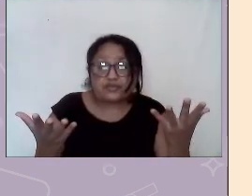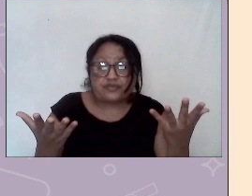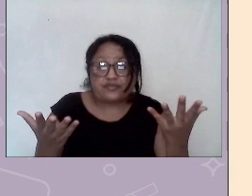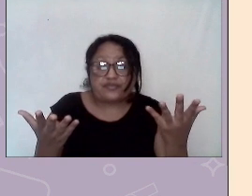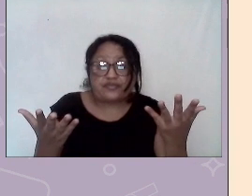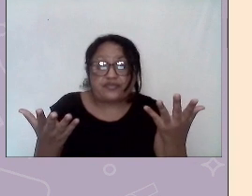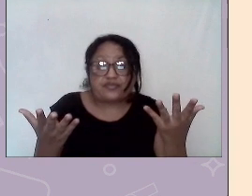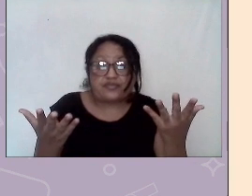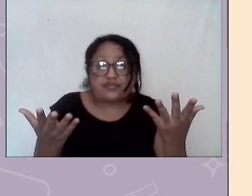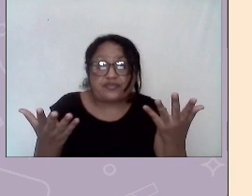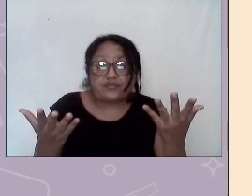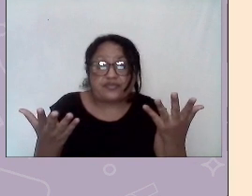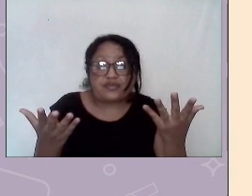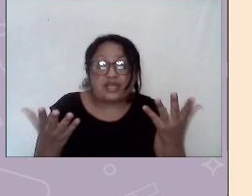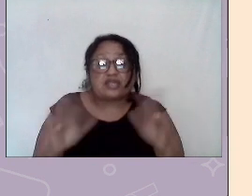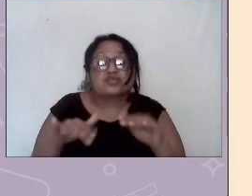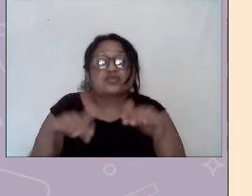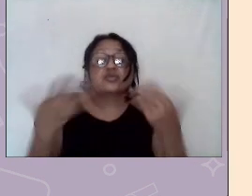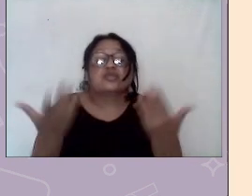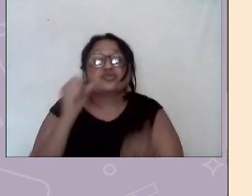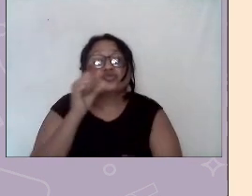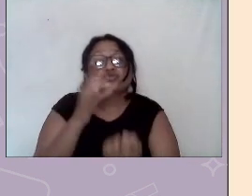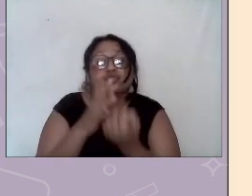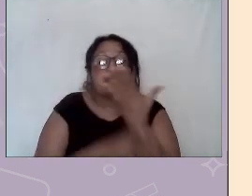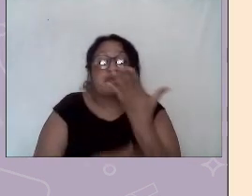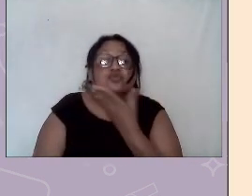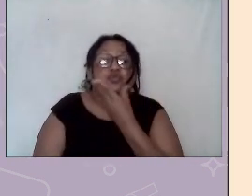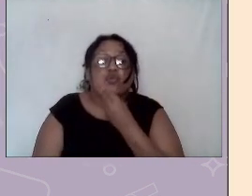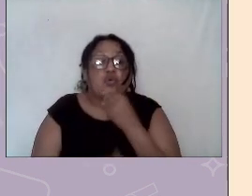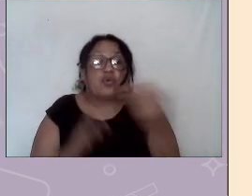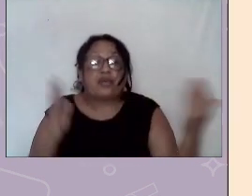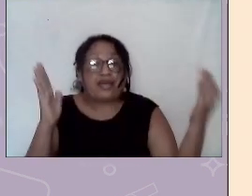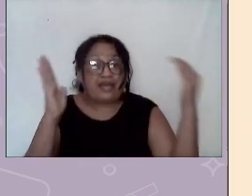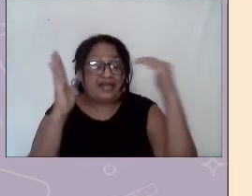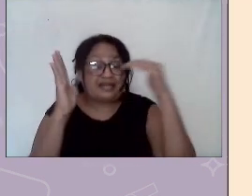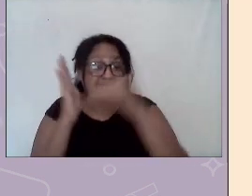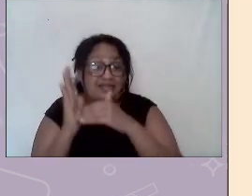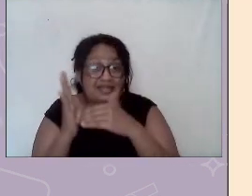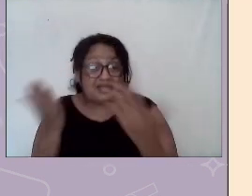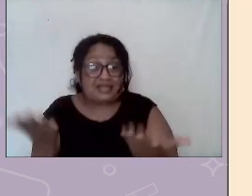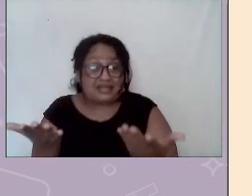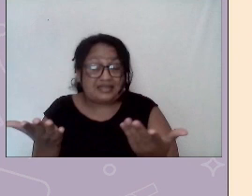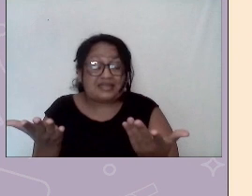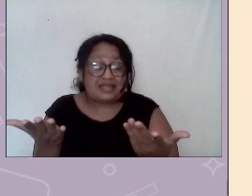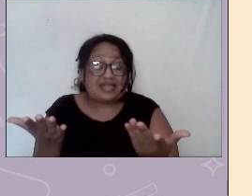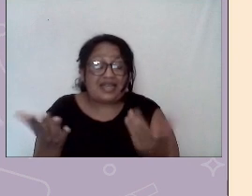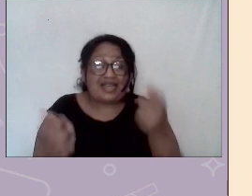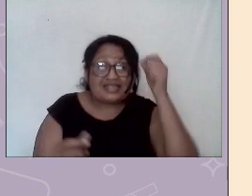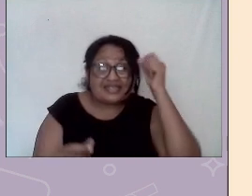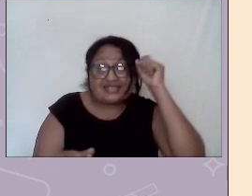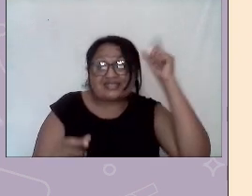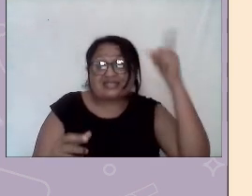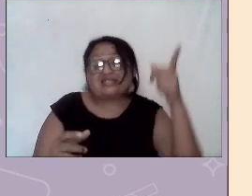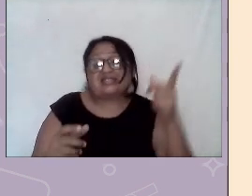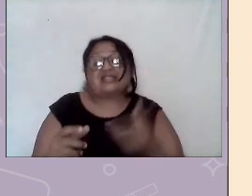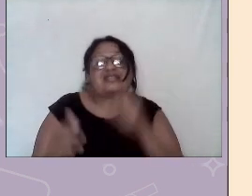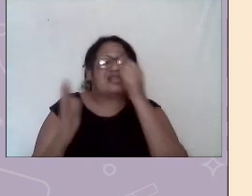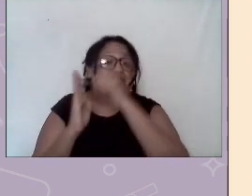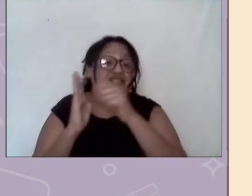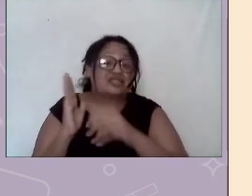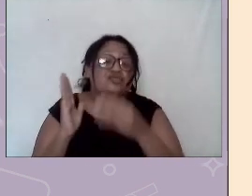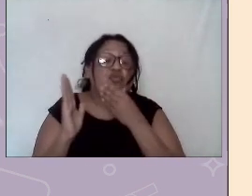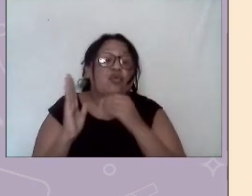da do surgimento do homem até a invenção da escrita pelo homem é o período